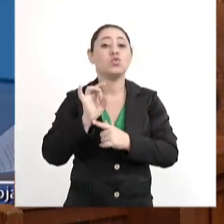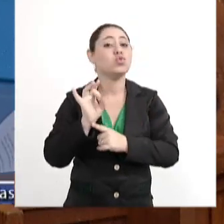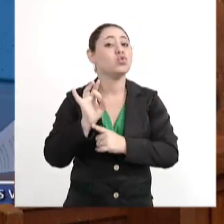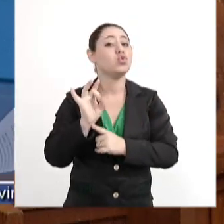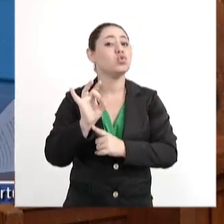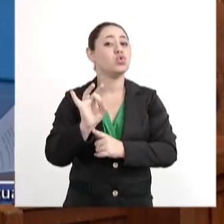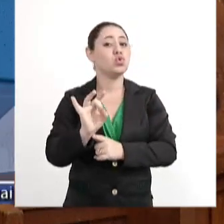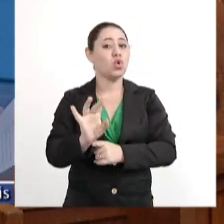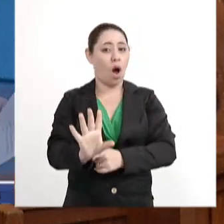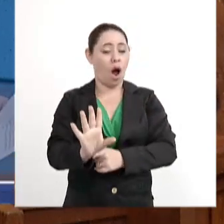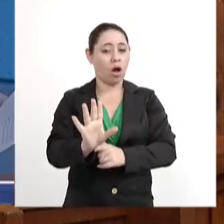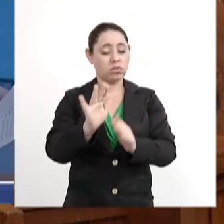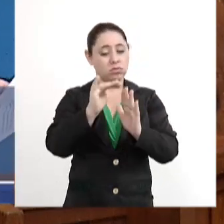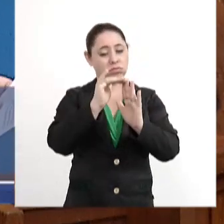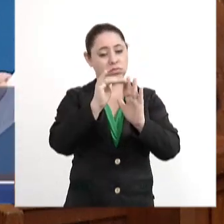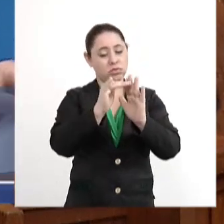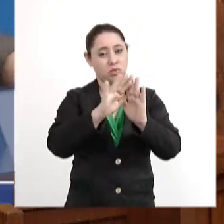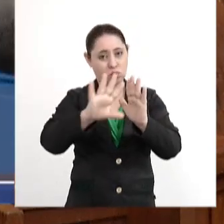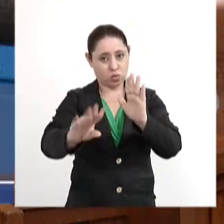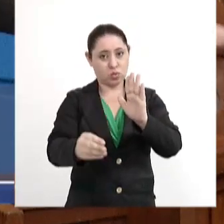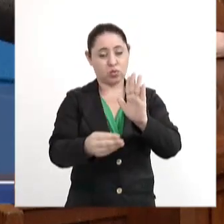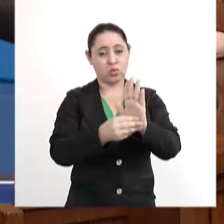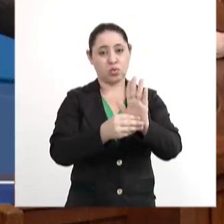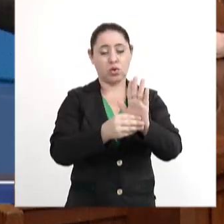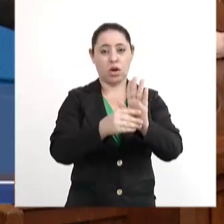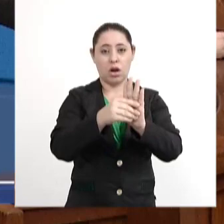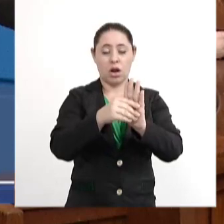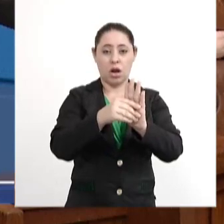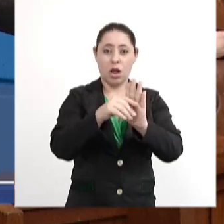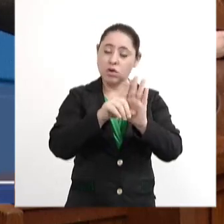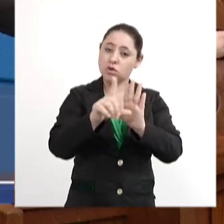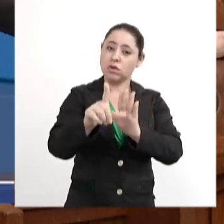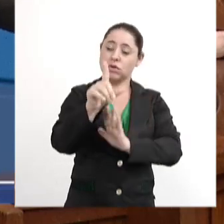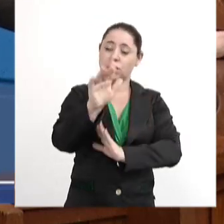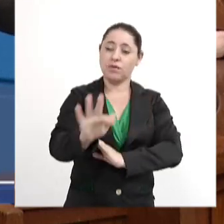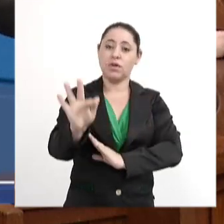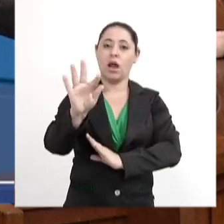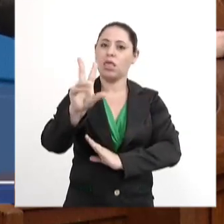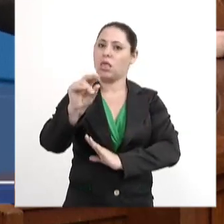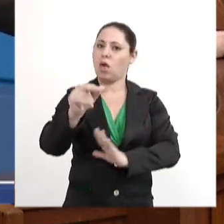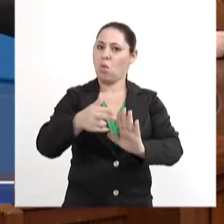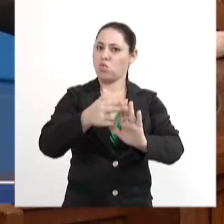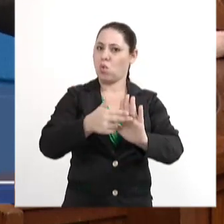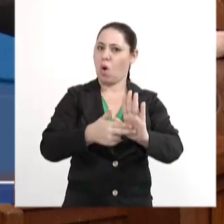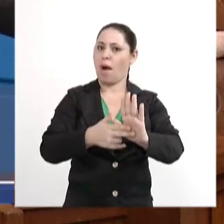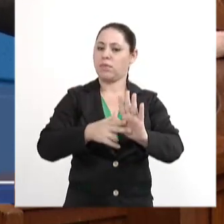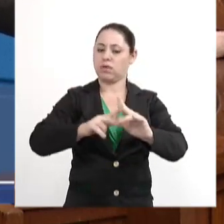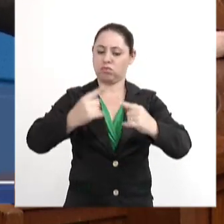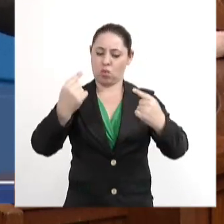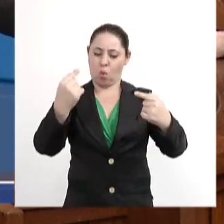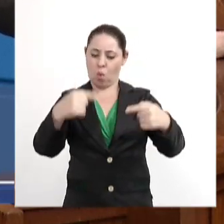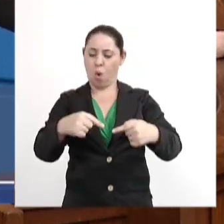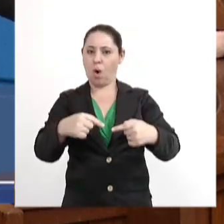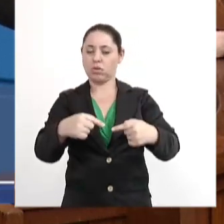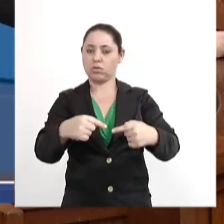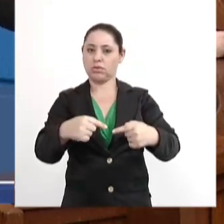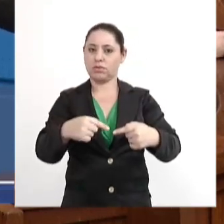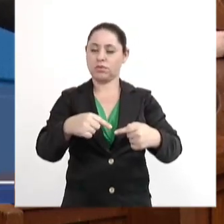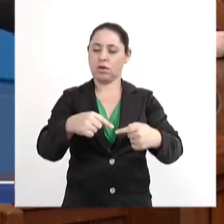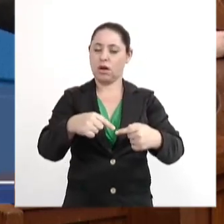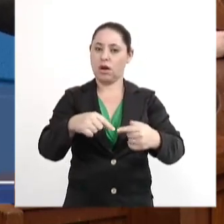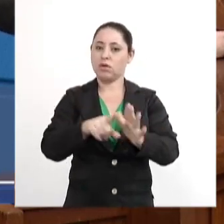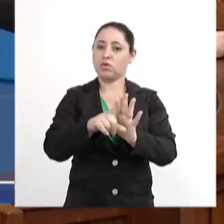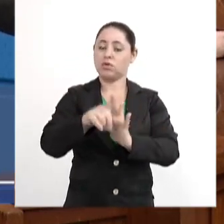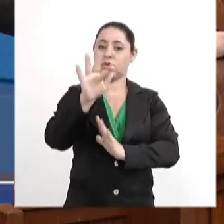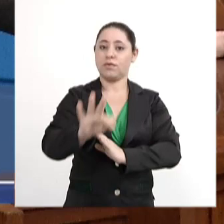apenas suplementar a legislação federal e não criar norma contrária à legislação federal. Porque se eu